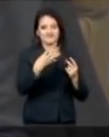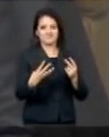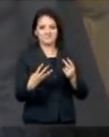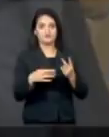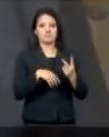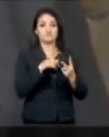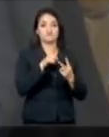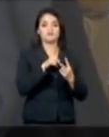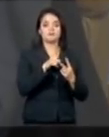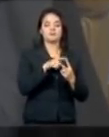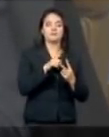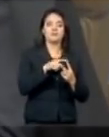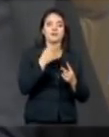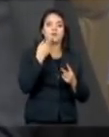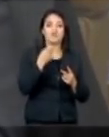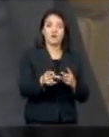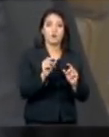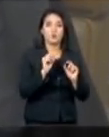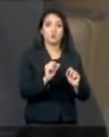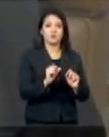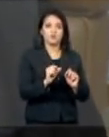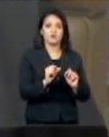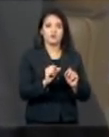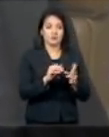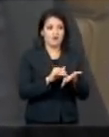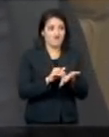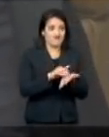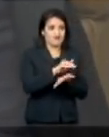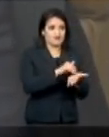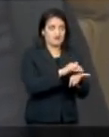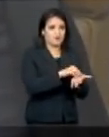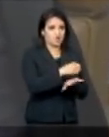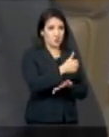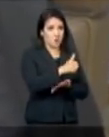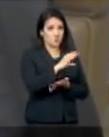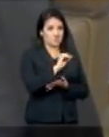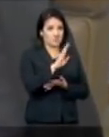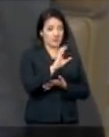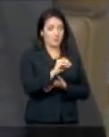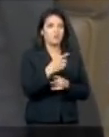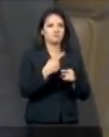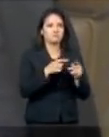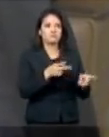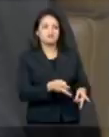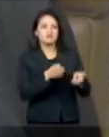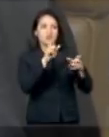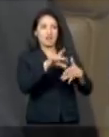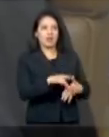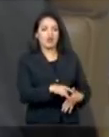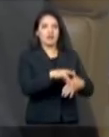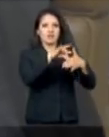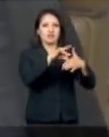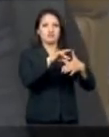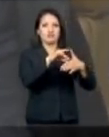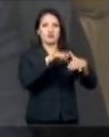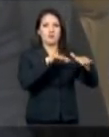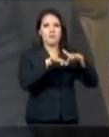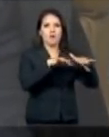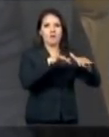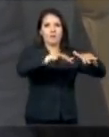determinou afastamento de 11 cabos identificados como os líderes do movimento subversivo no âmbito da fab